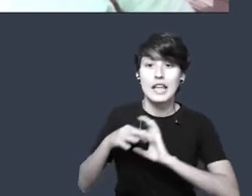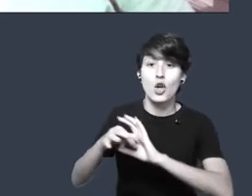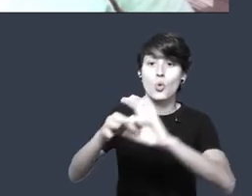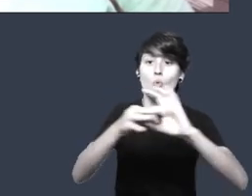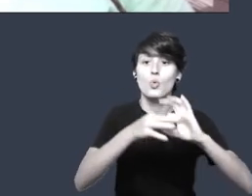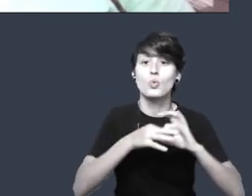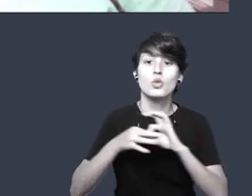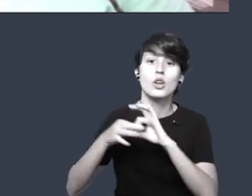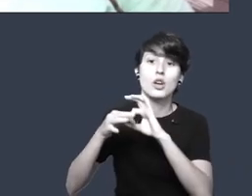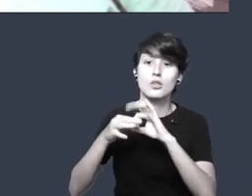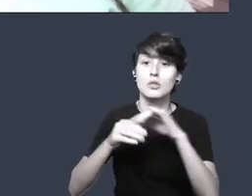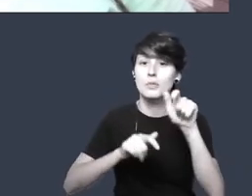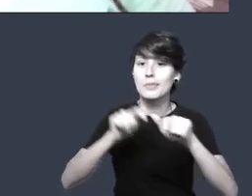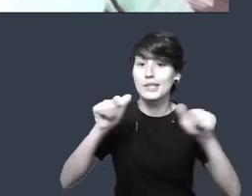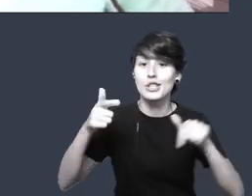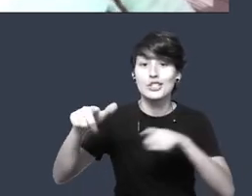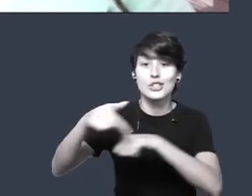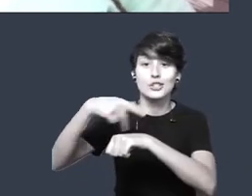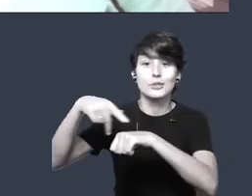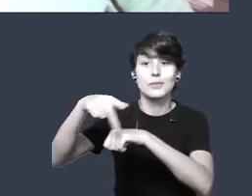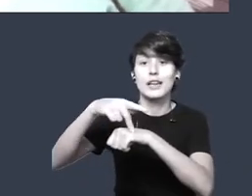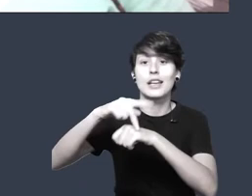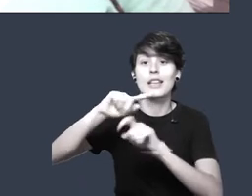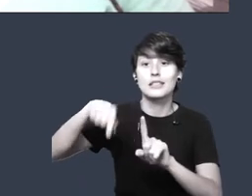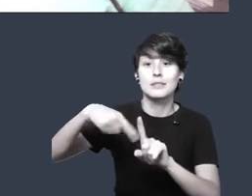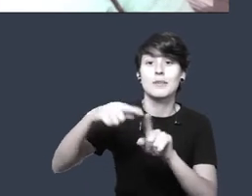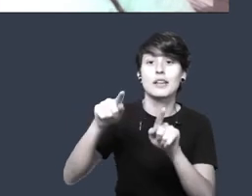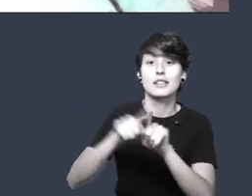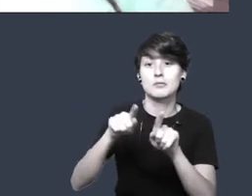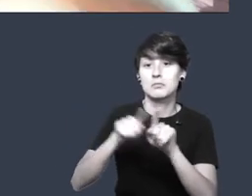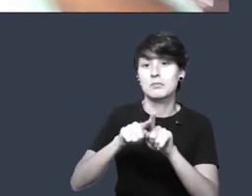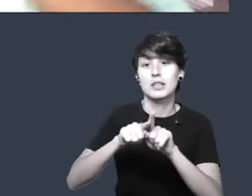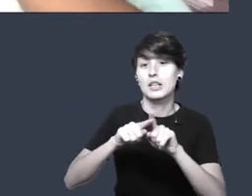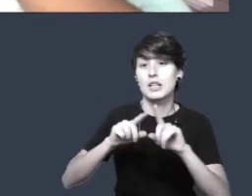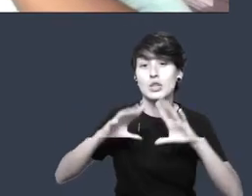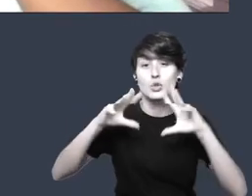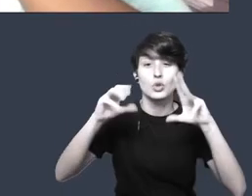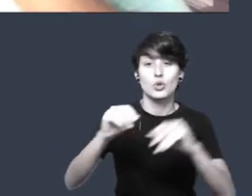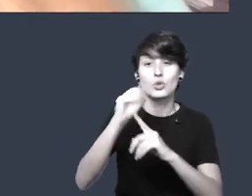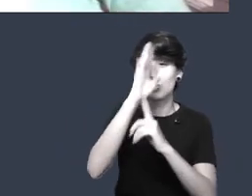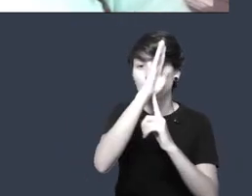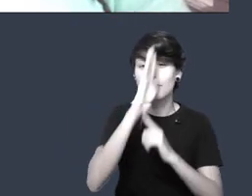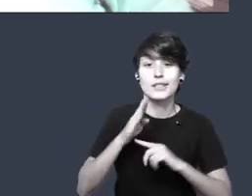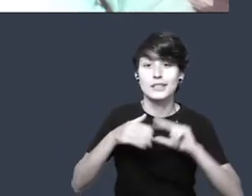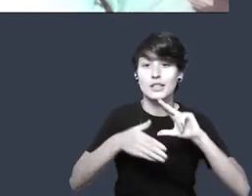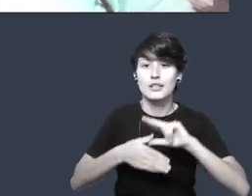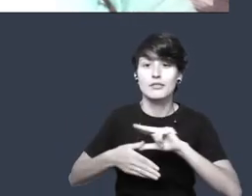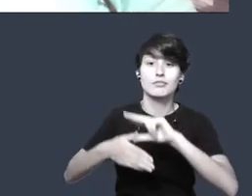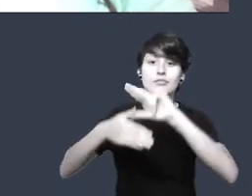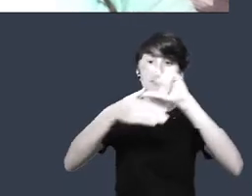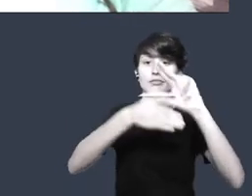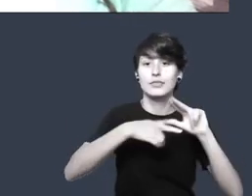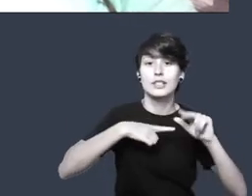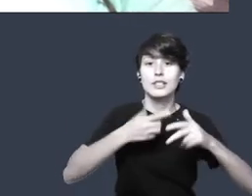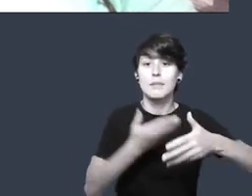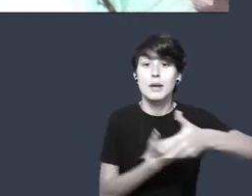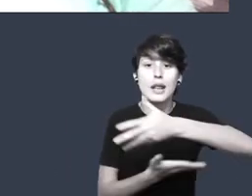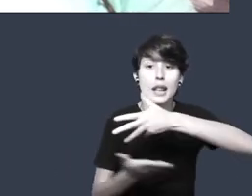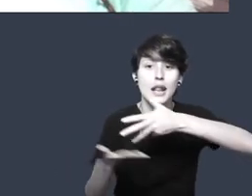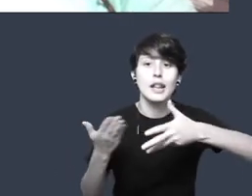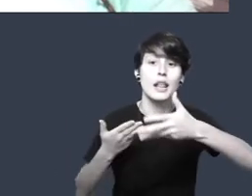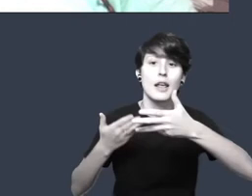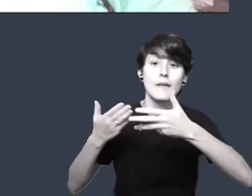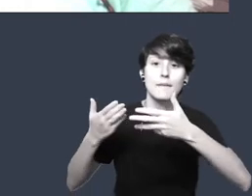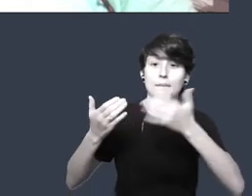né, de pessoas de outros países com pessoas, enfim, do Brasil, América Latina, e ter essa troca de informação, né? Uma coisa que